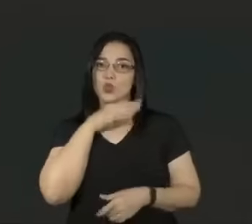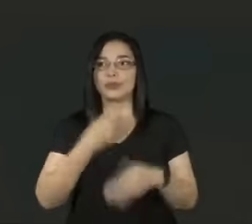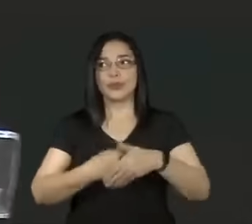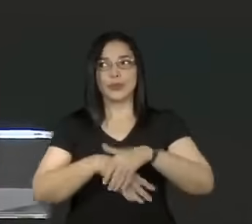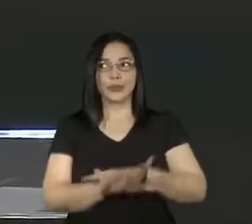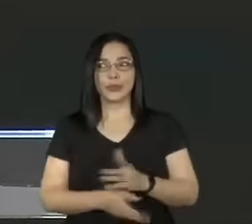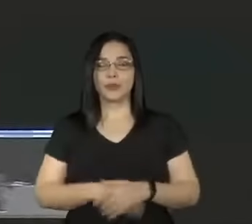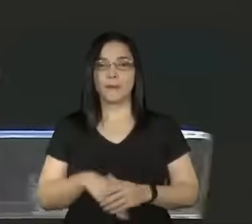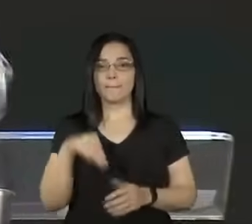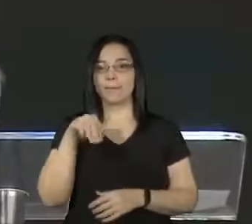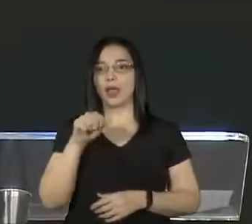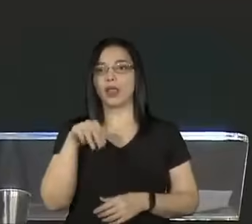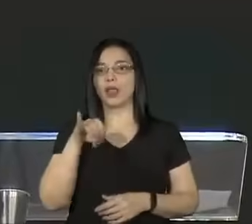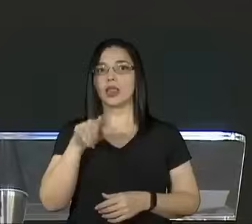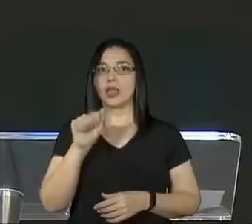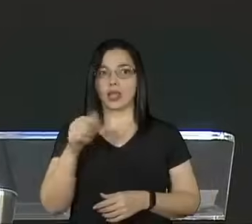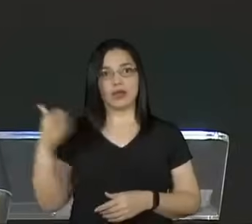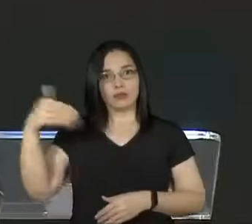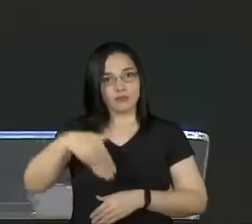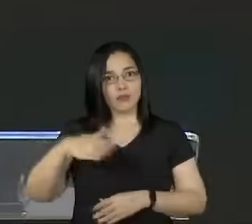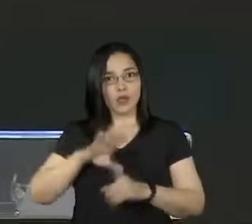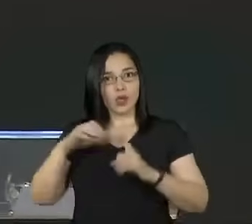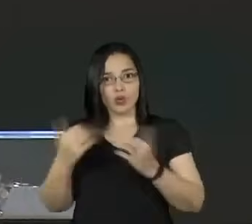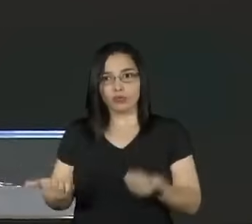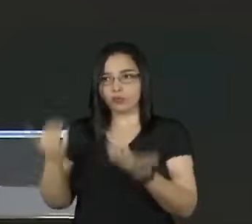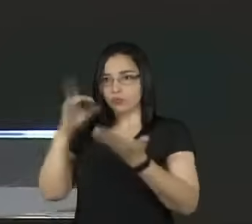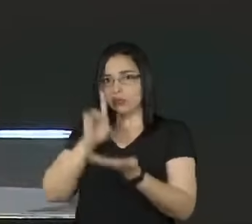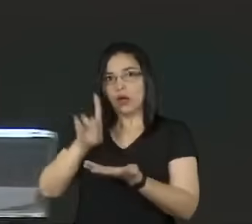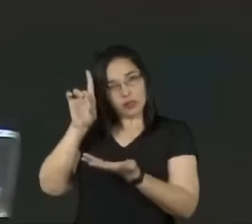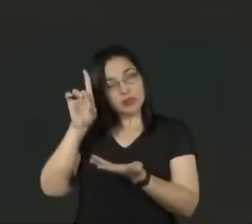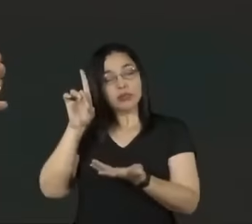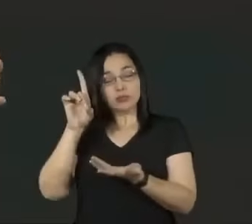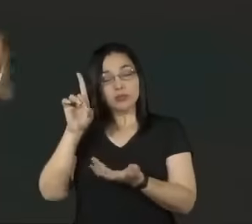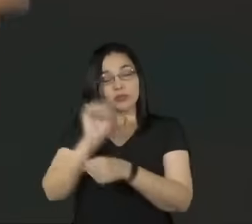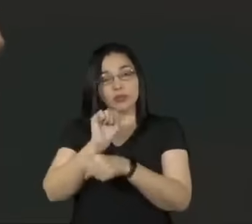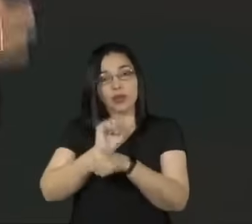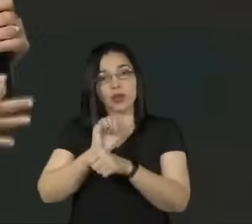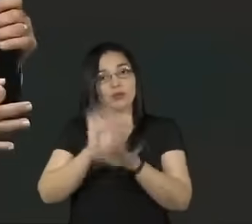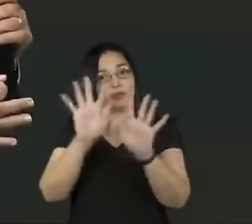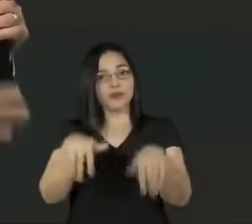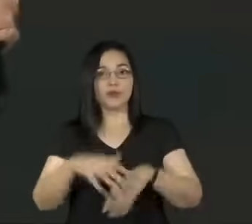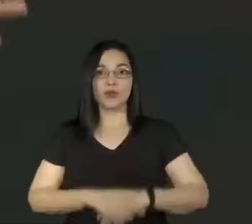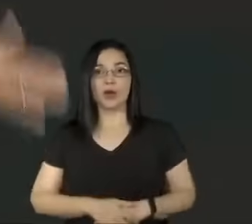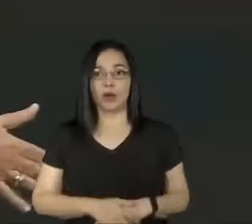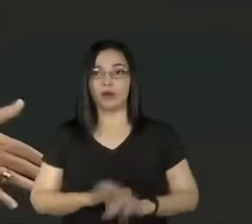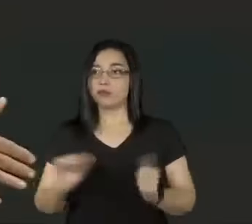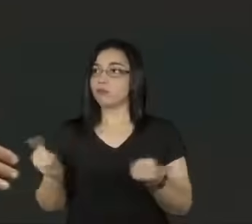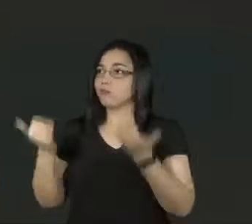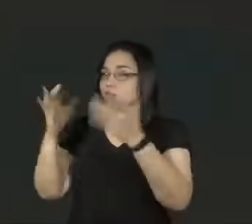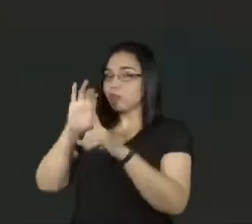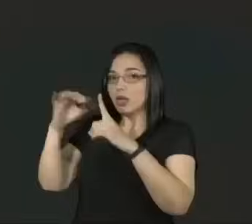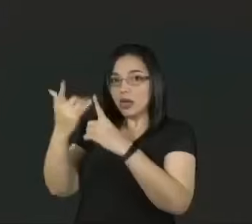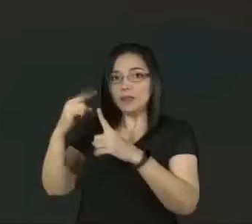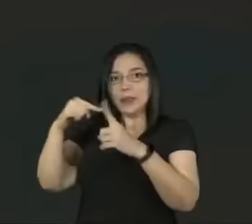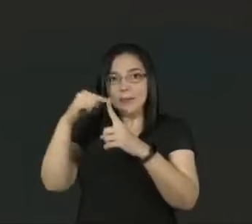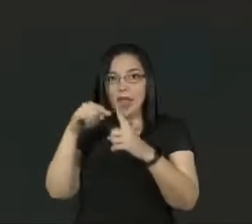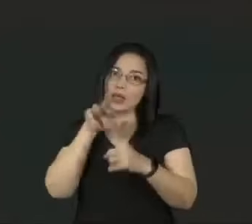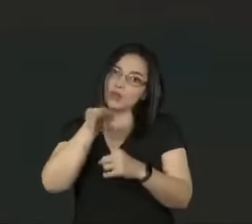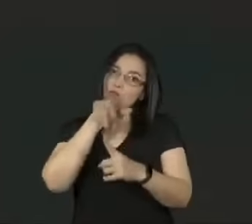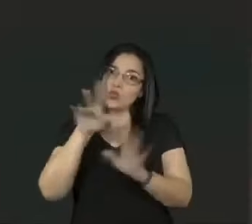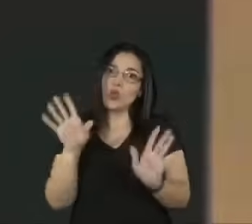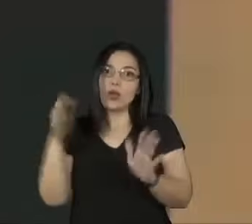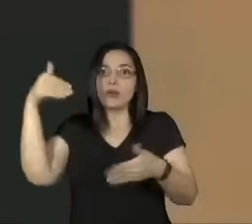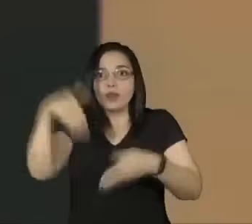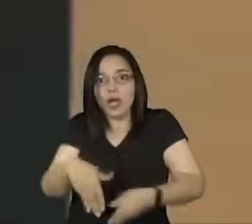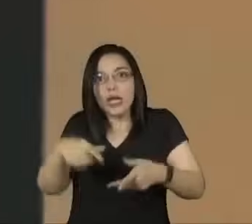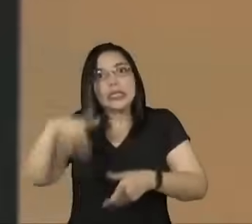você veio cultar a Deus segura a tua onda e espera o final prestar culto não é pela metade você vê